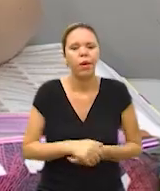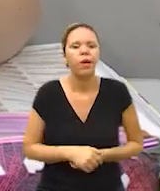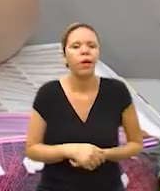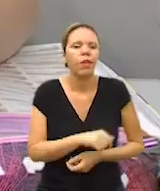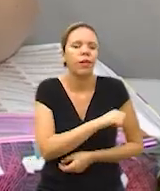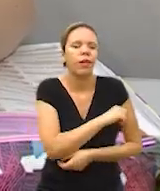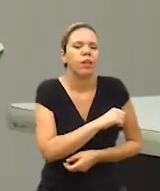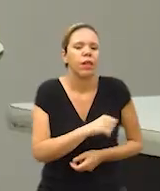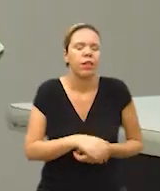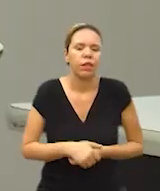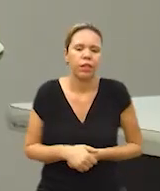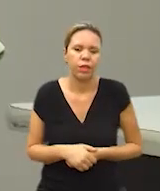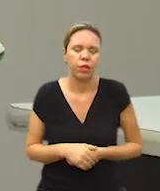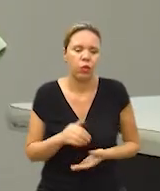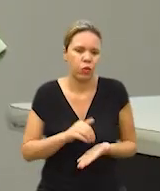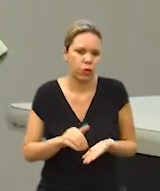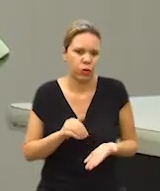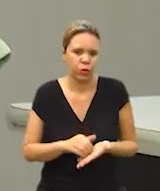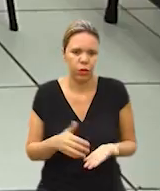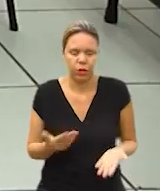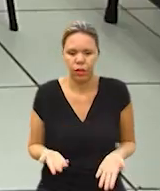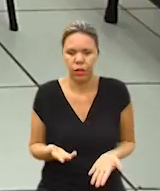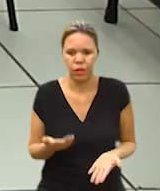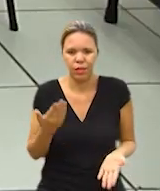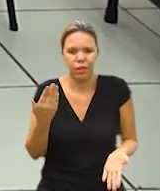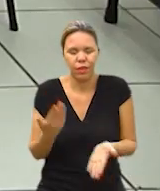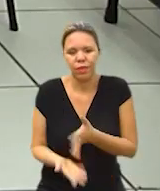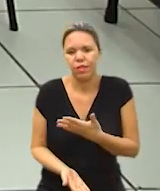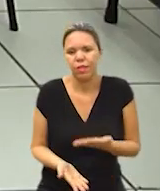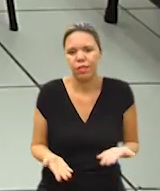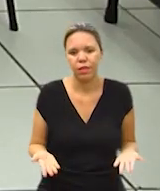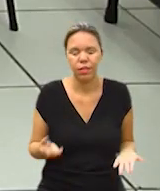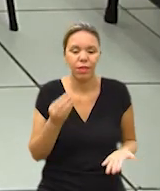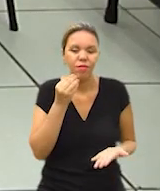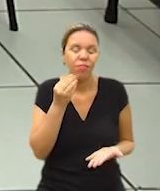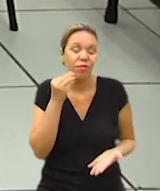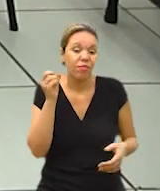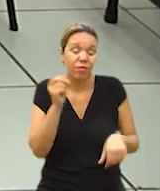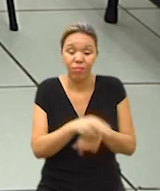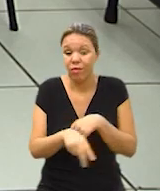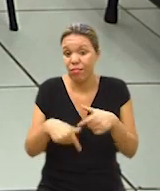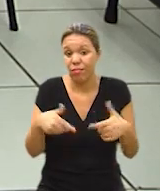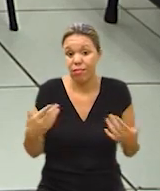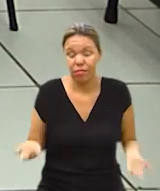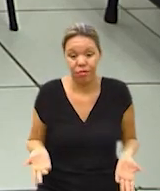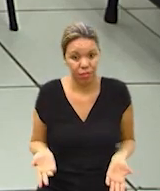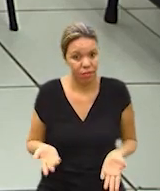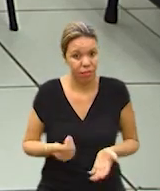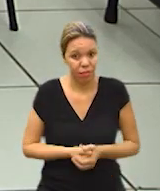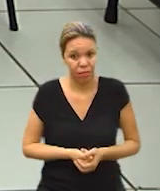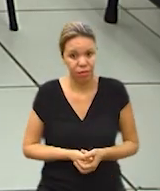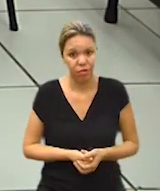aluno no escritório. Isso. E acaba perdendo uma boa chance de emprego, né, amor?